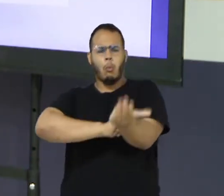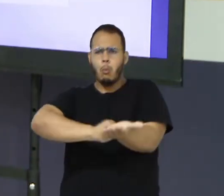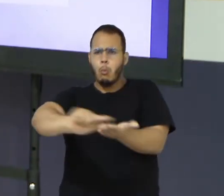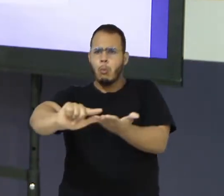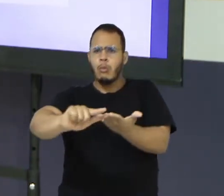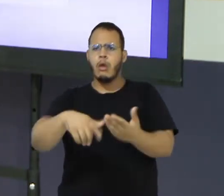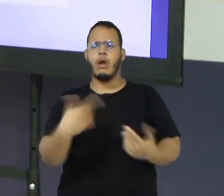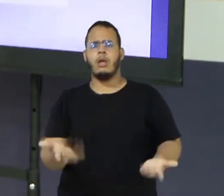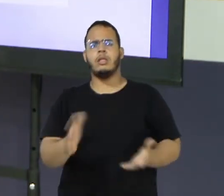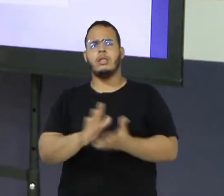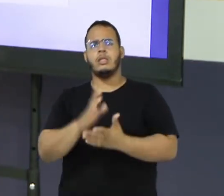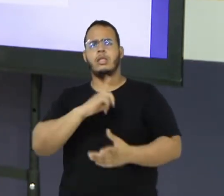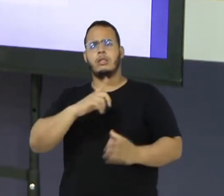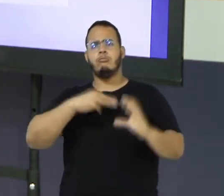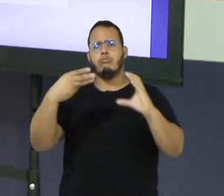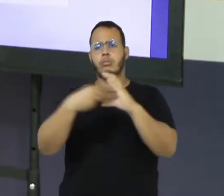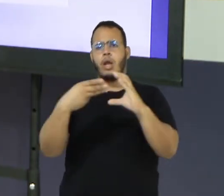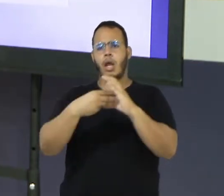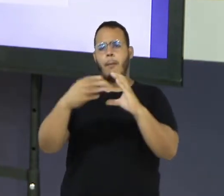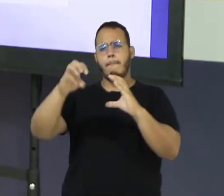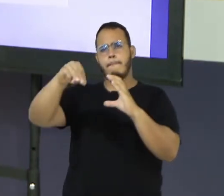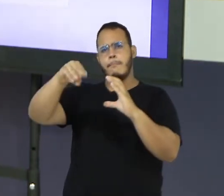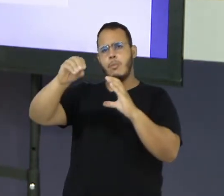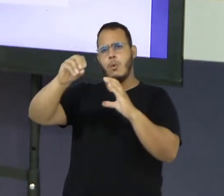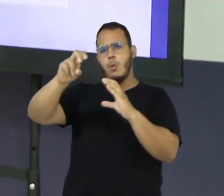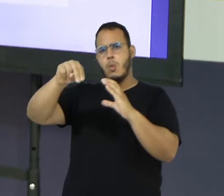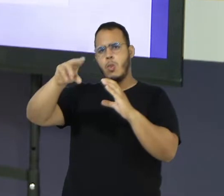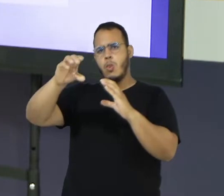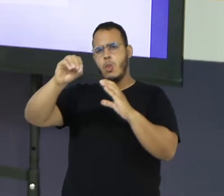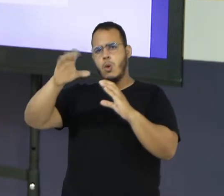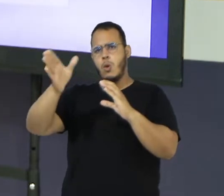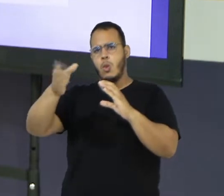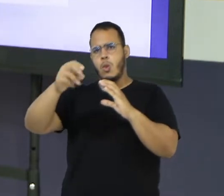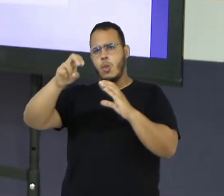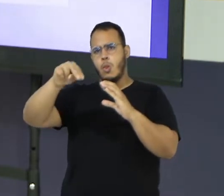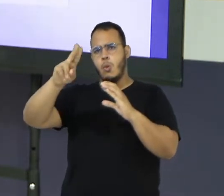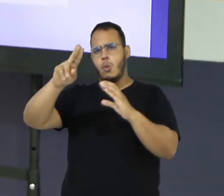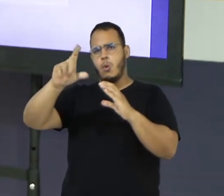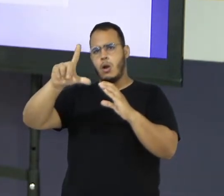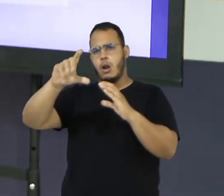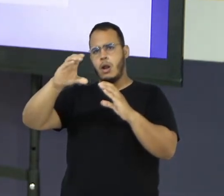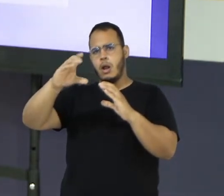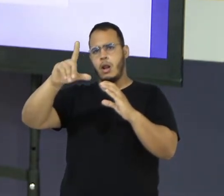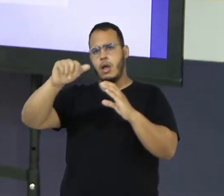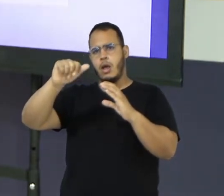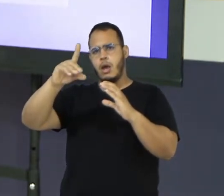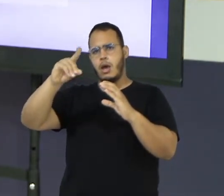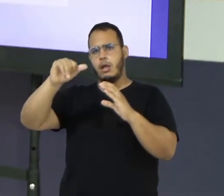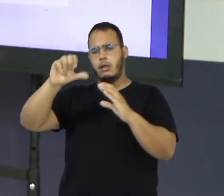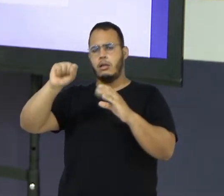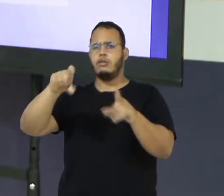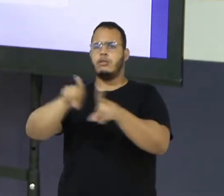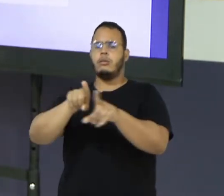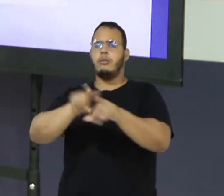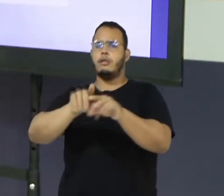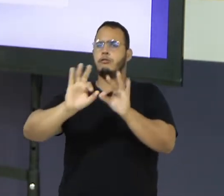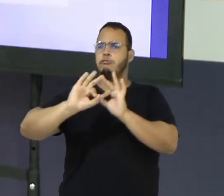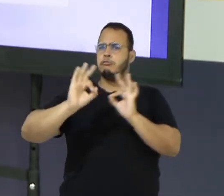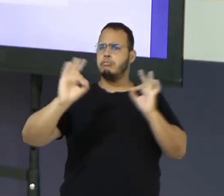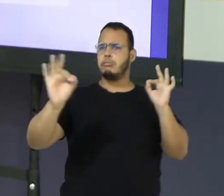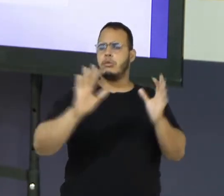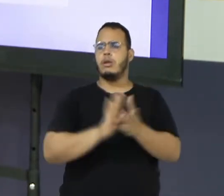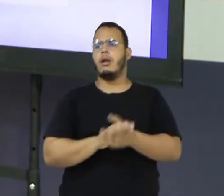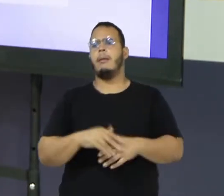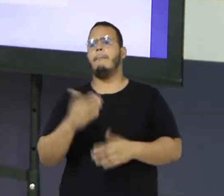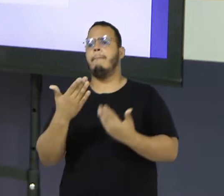aí por células mononucleadas, ou seja, células que apresentam apenas um único núcleo, e também alongadas. Mais ou